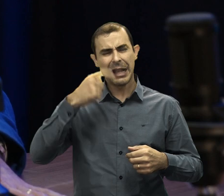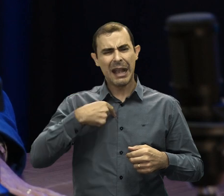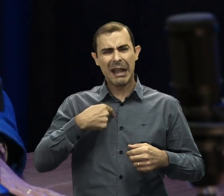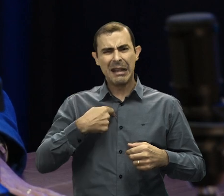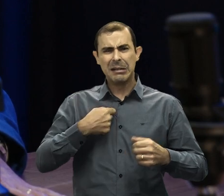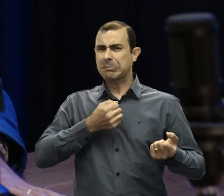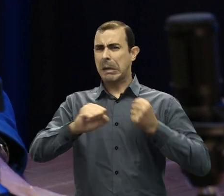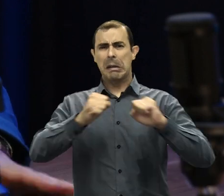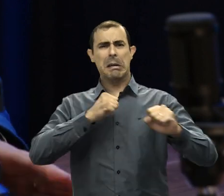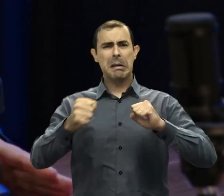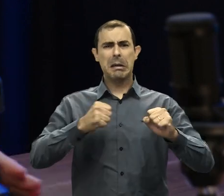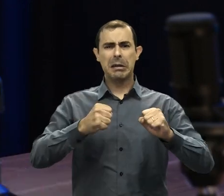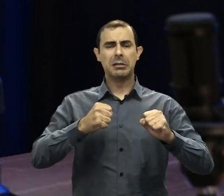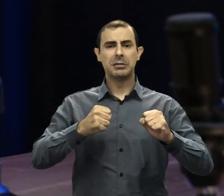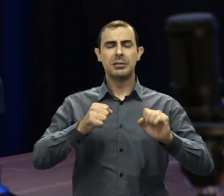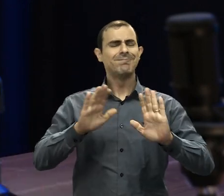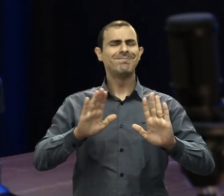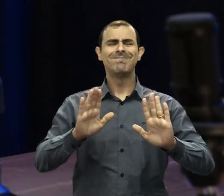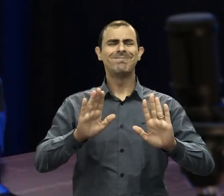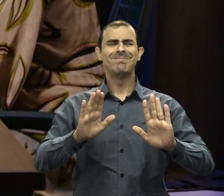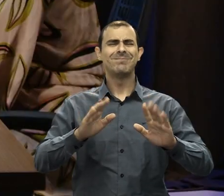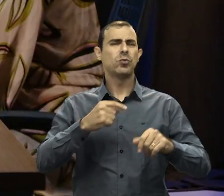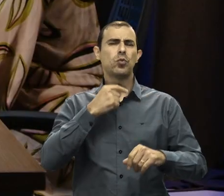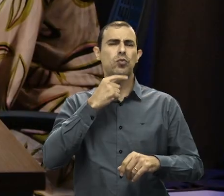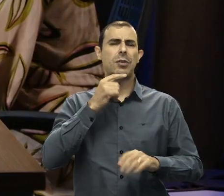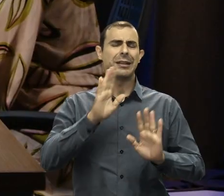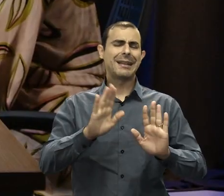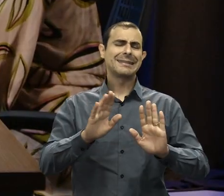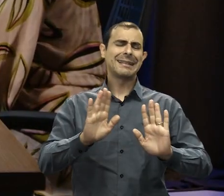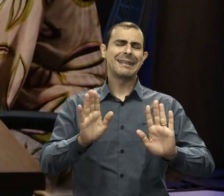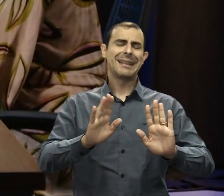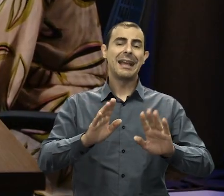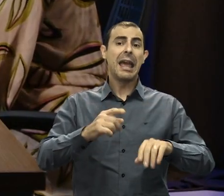com situações que o tempo mostrou que não vão levar a